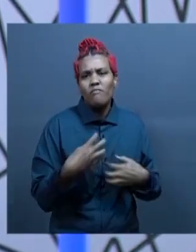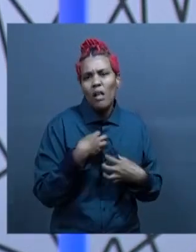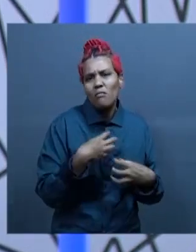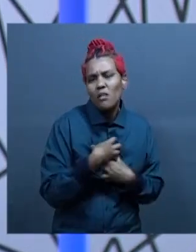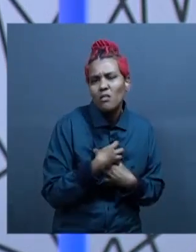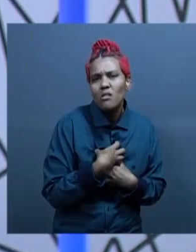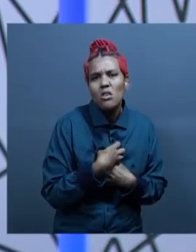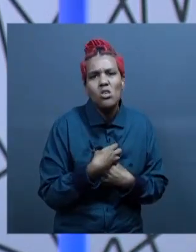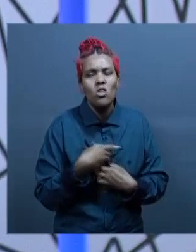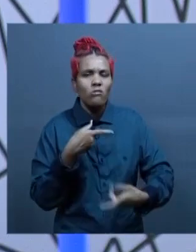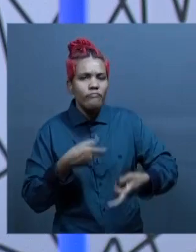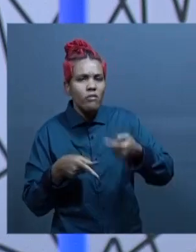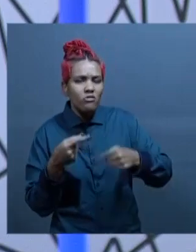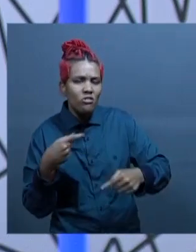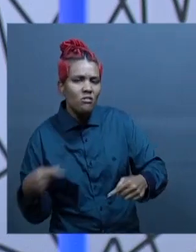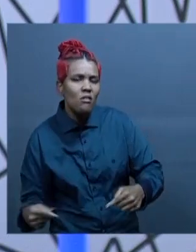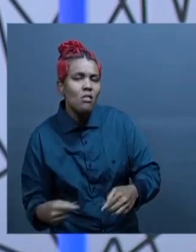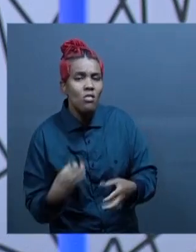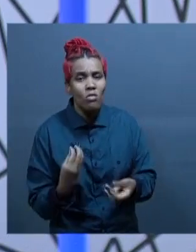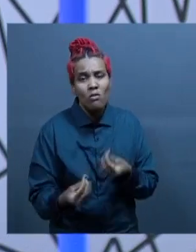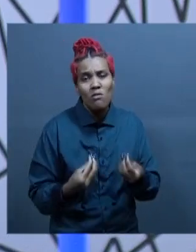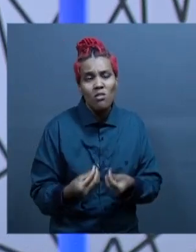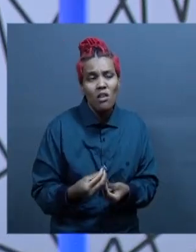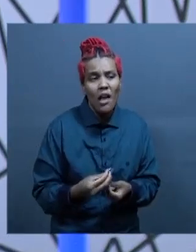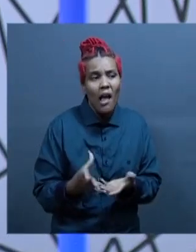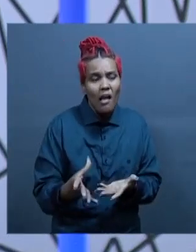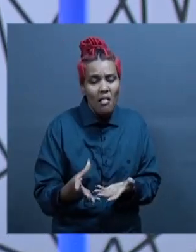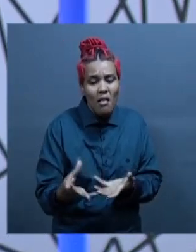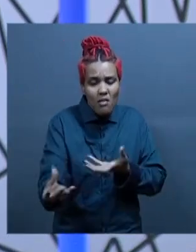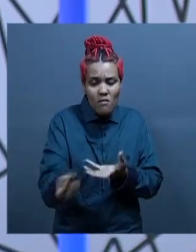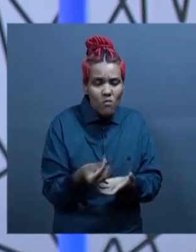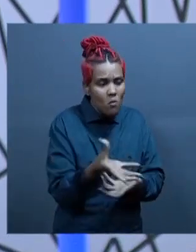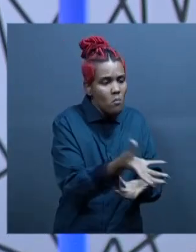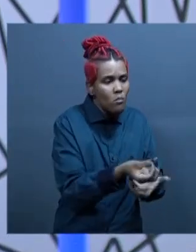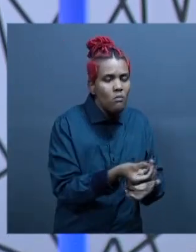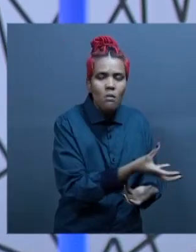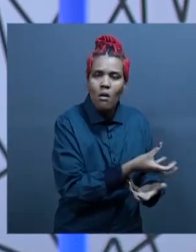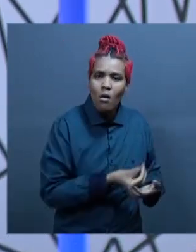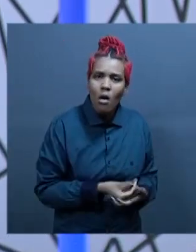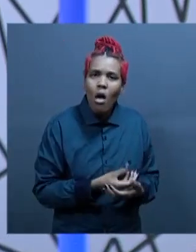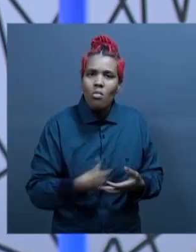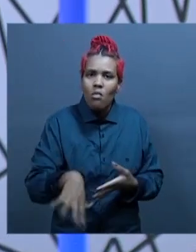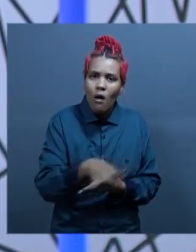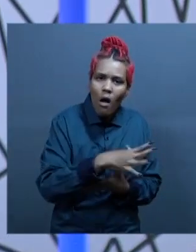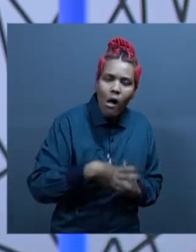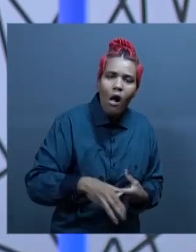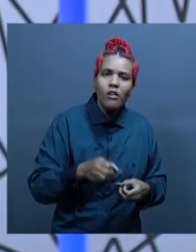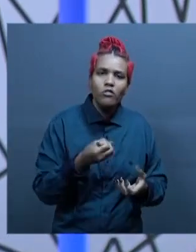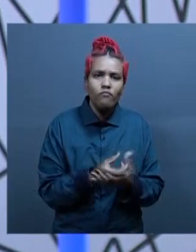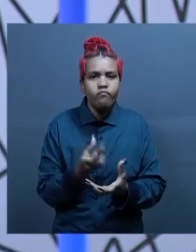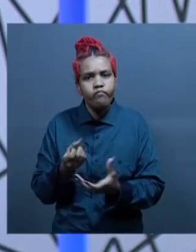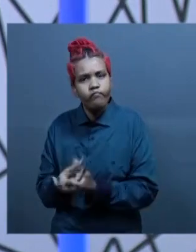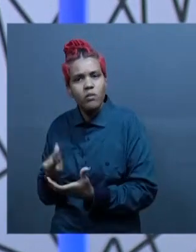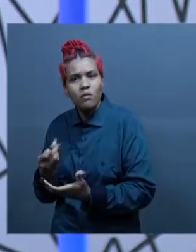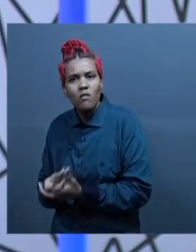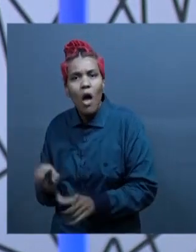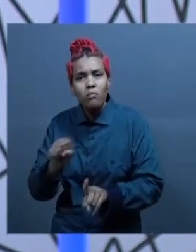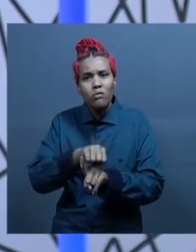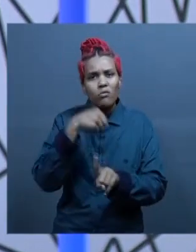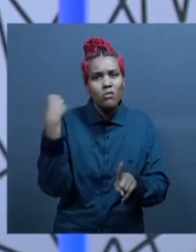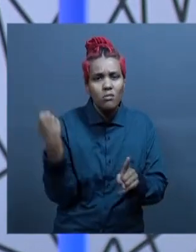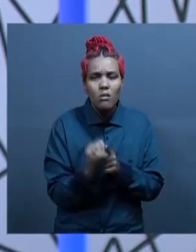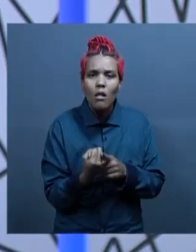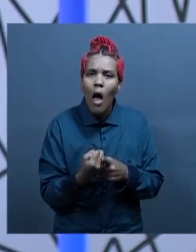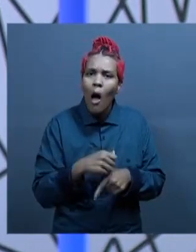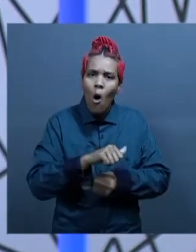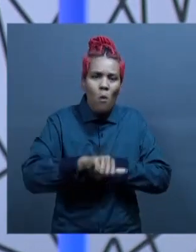dessa geração características de consumo características de mercado o social1 do bastante